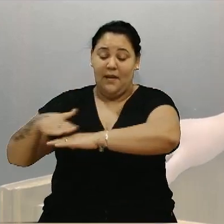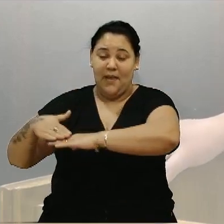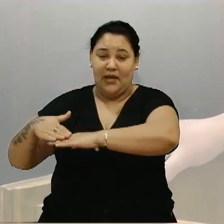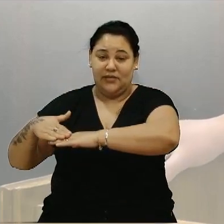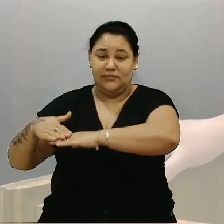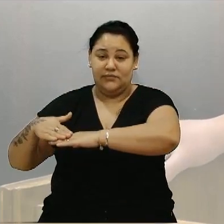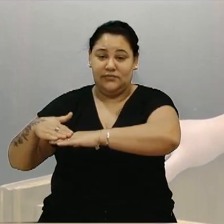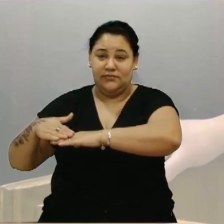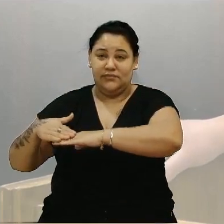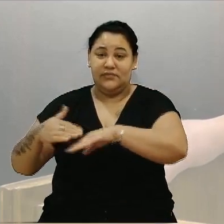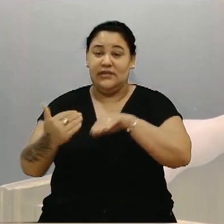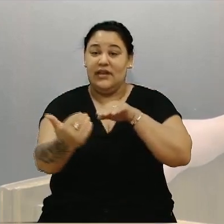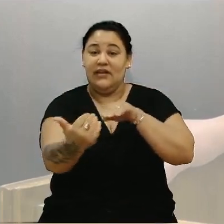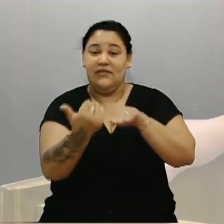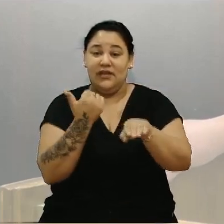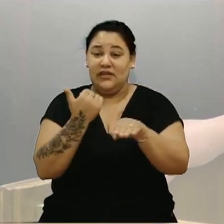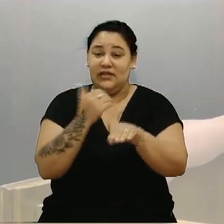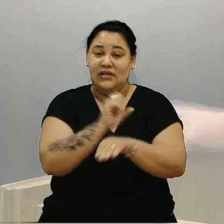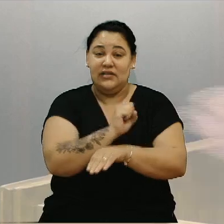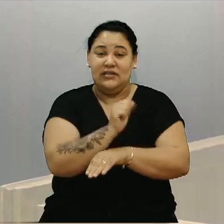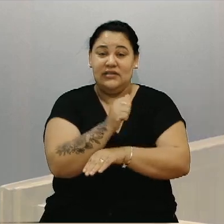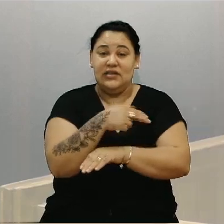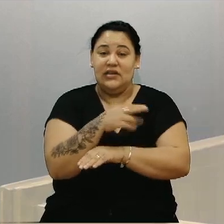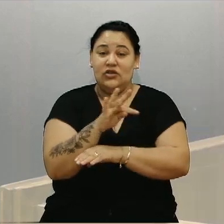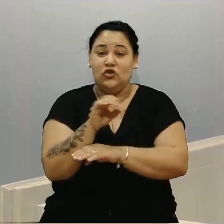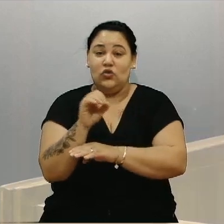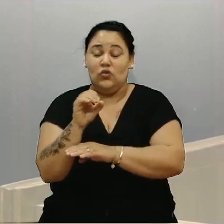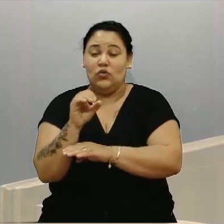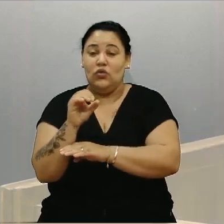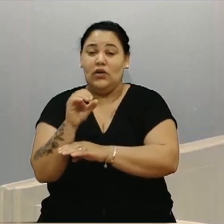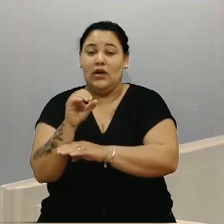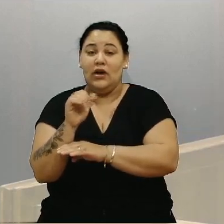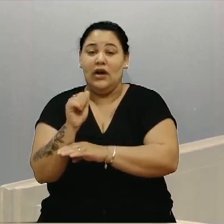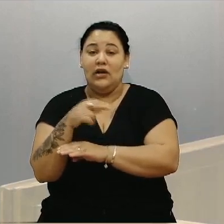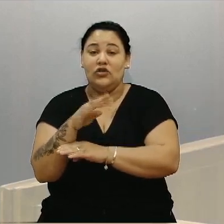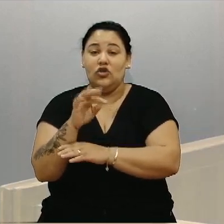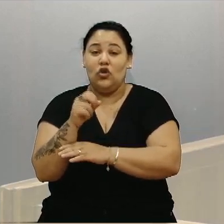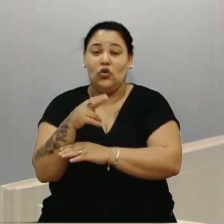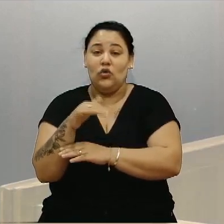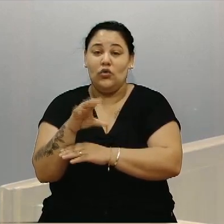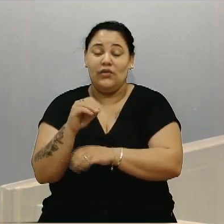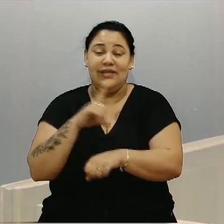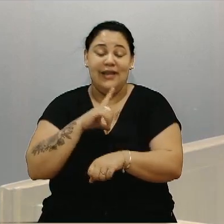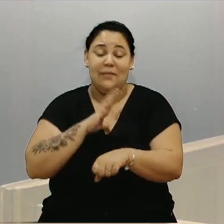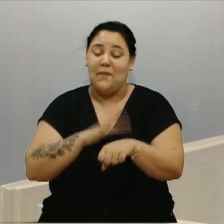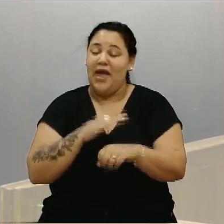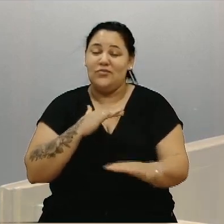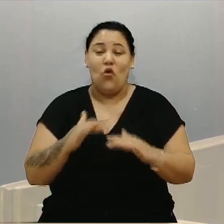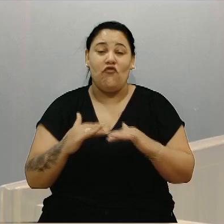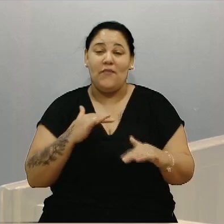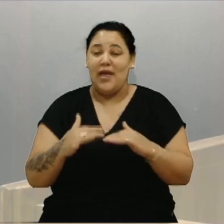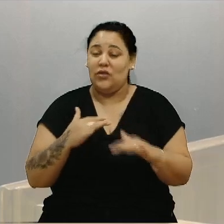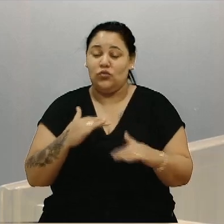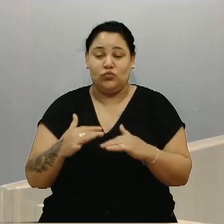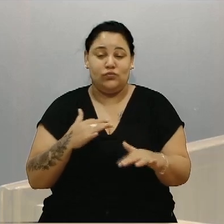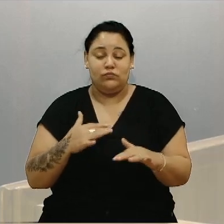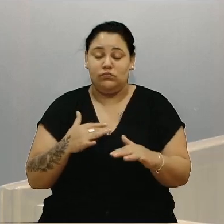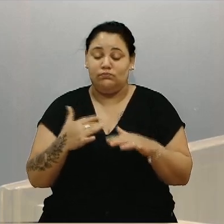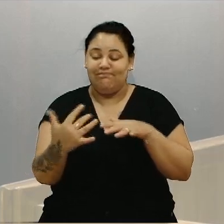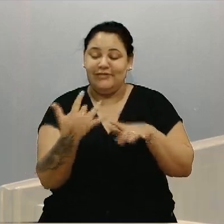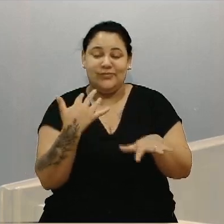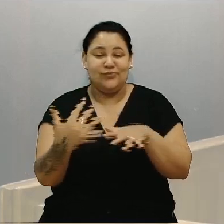na Avenida Santo Antônio Serrano, que é uma das avenidas que a gente tem mais fluxo de carro. Ela